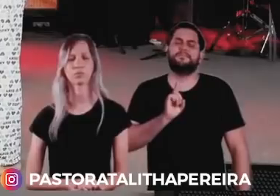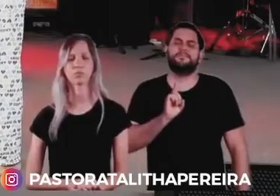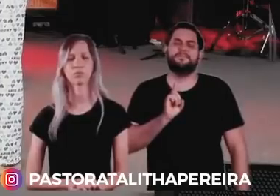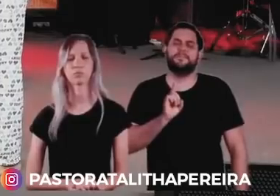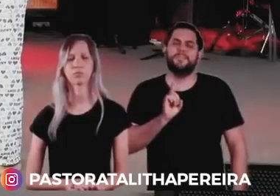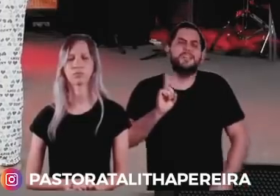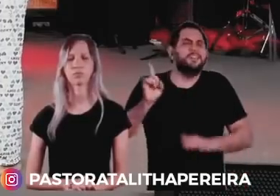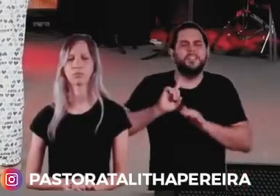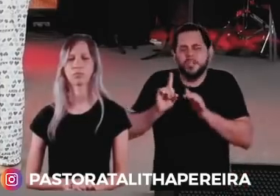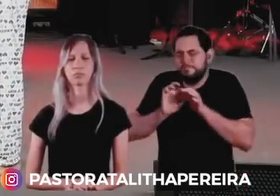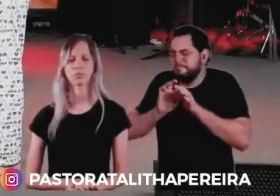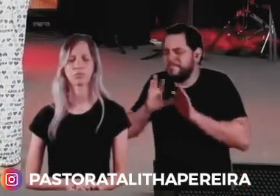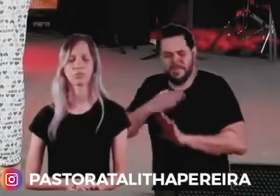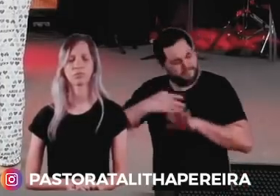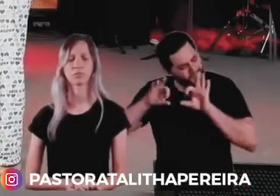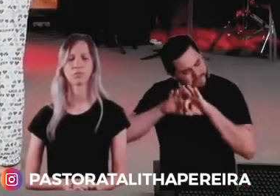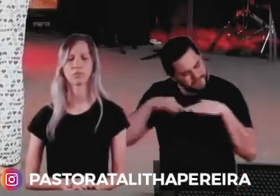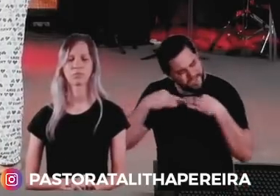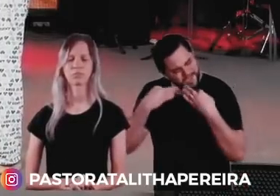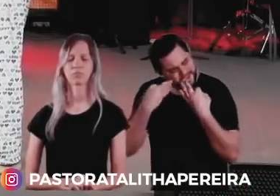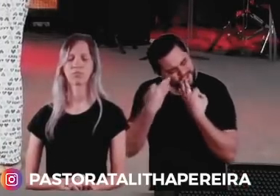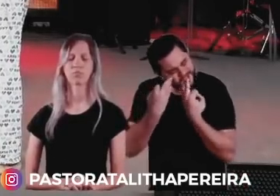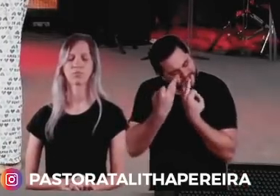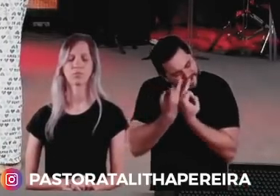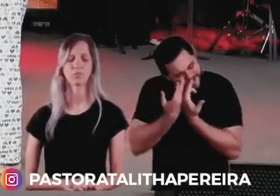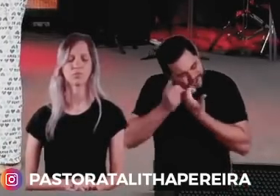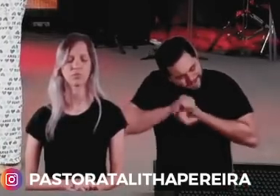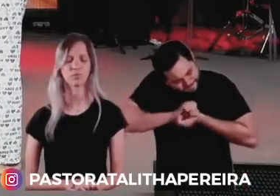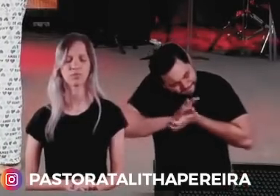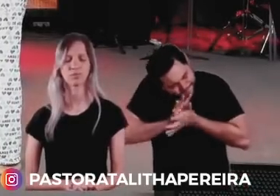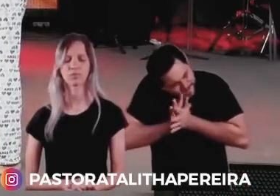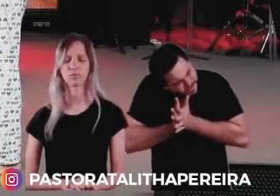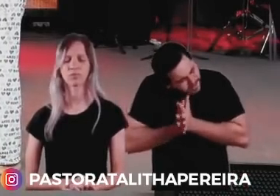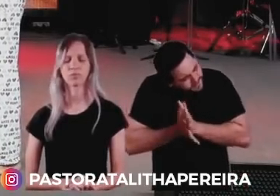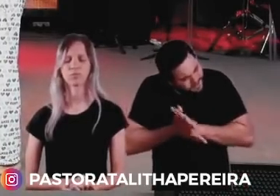Não permite que minha família se destrua.